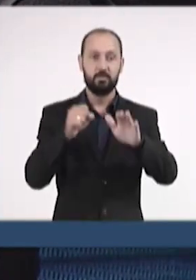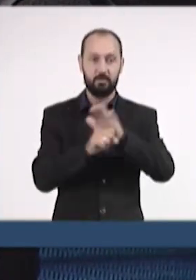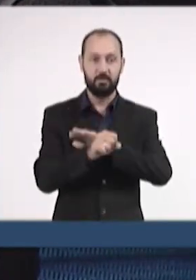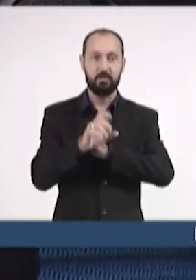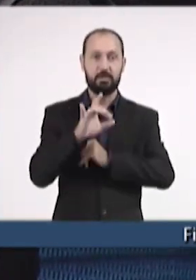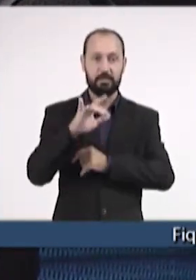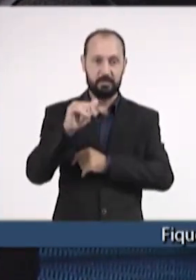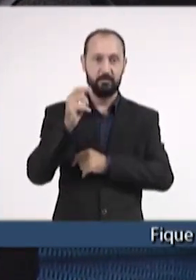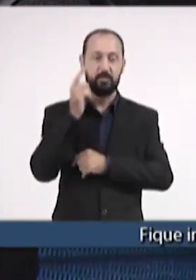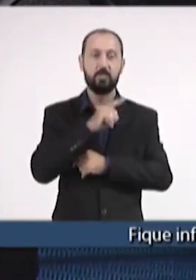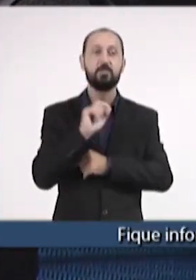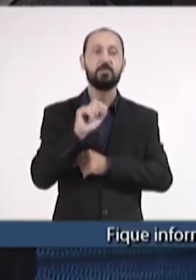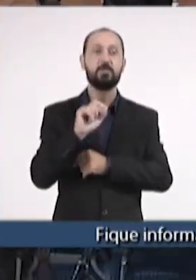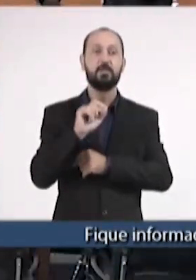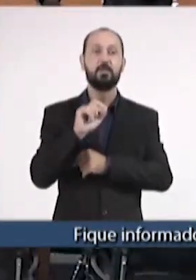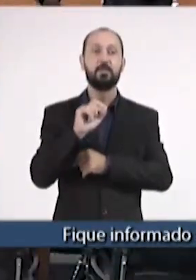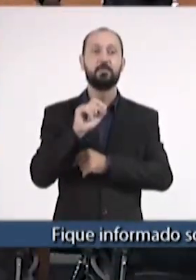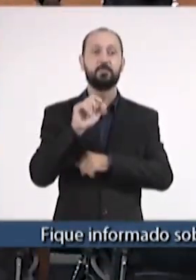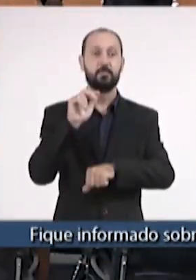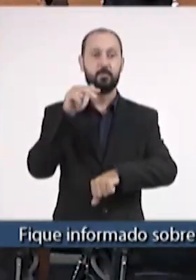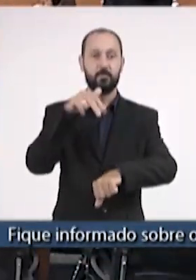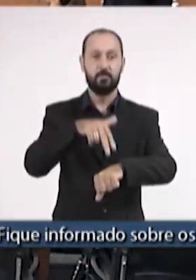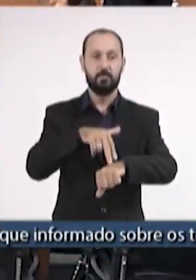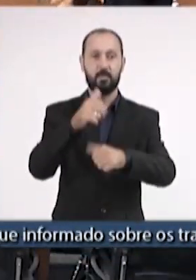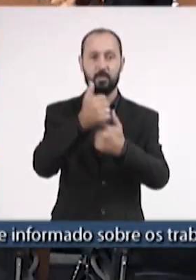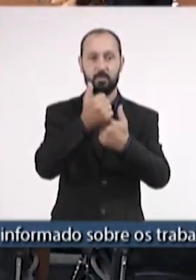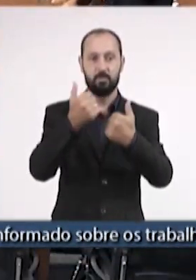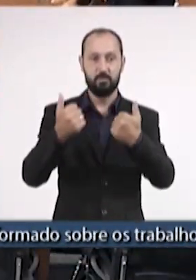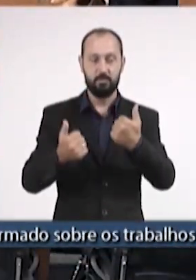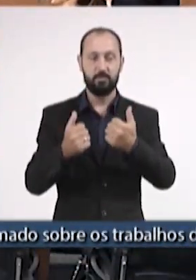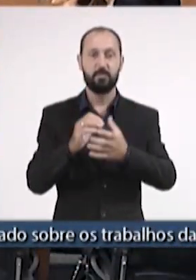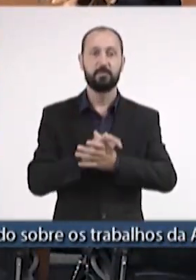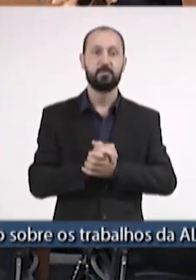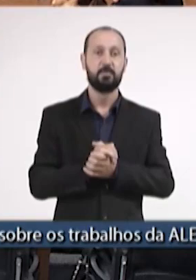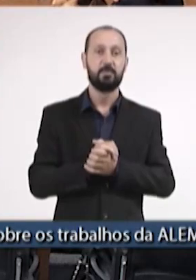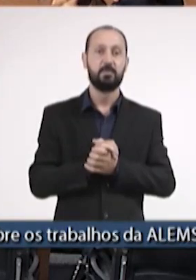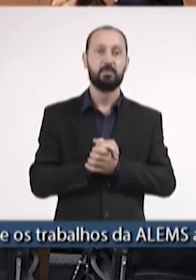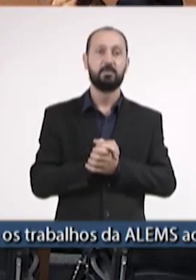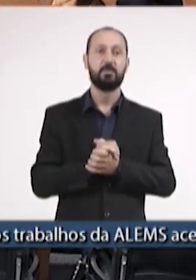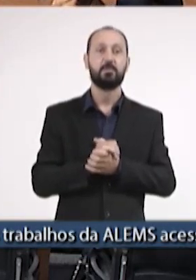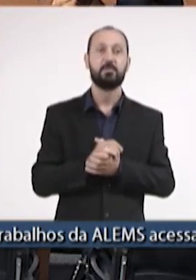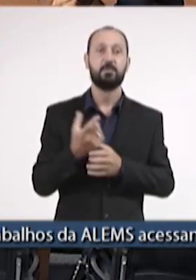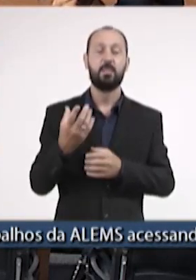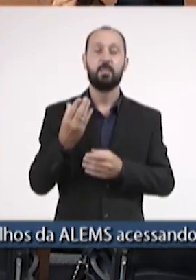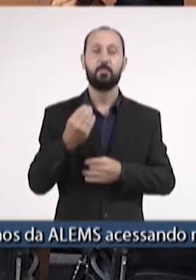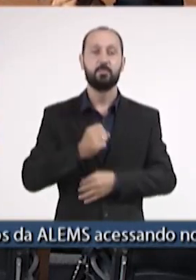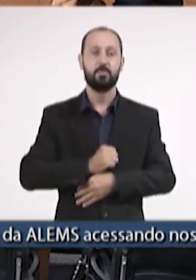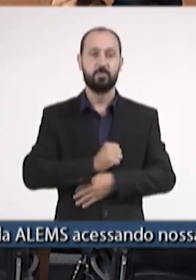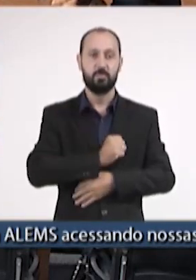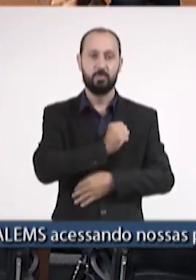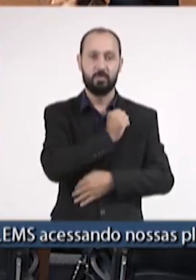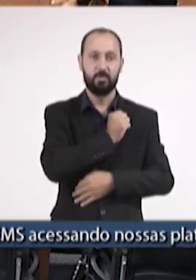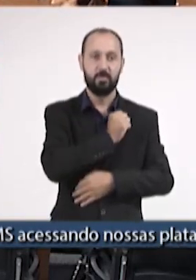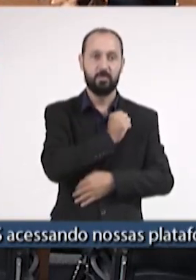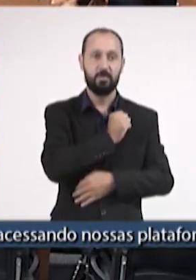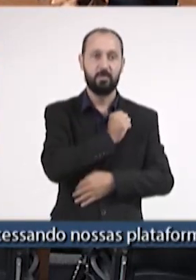aí. Estivesse lá nos representando. Depois de tanto ódio que nós